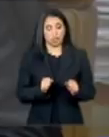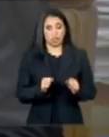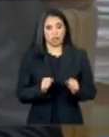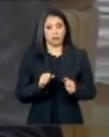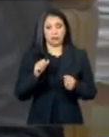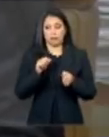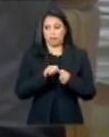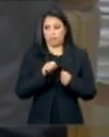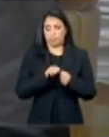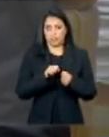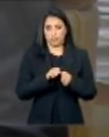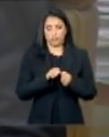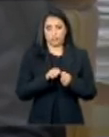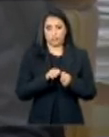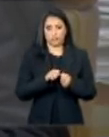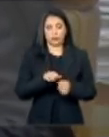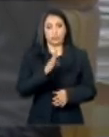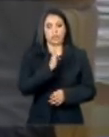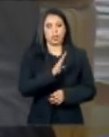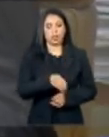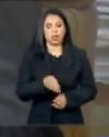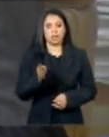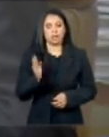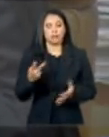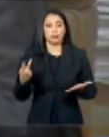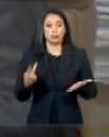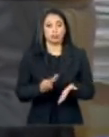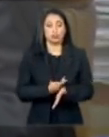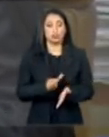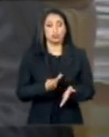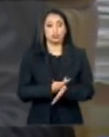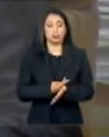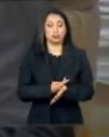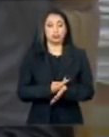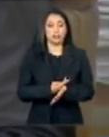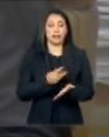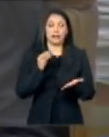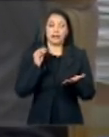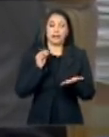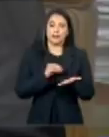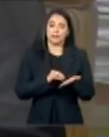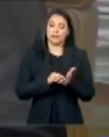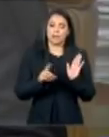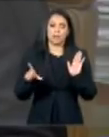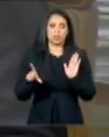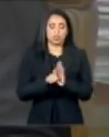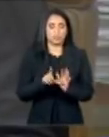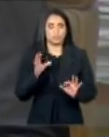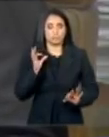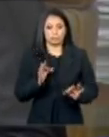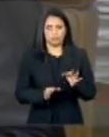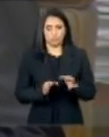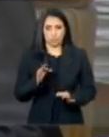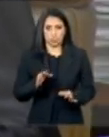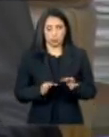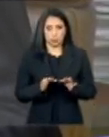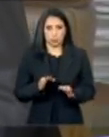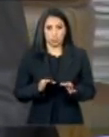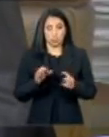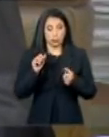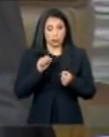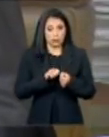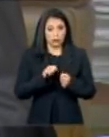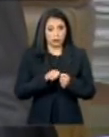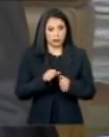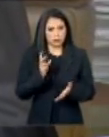mediante a anulação quando o concorrente situação de legitimidade jurídica e salvada no entanto